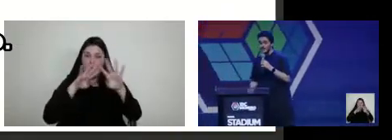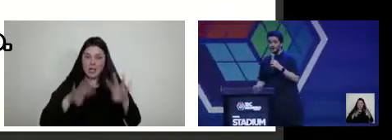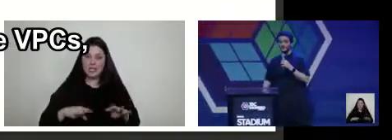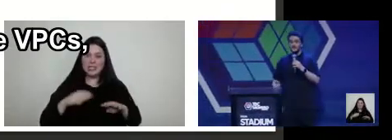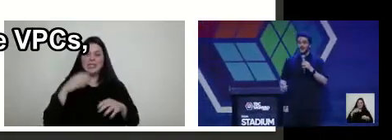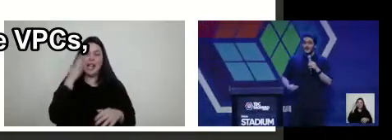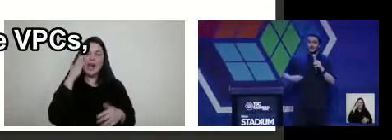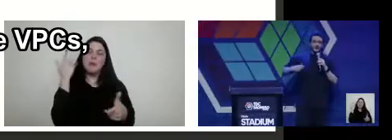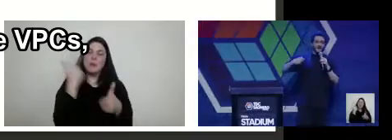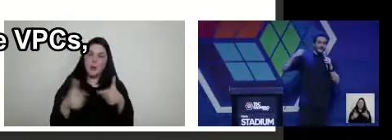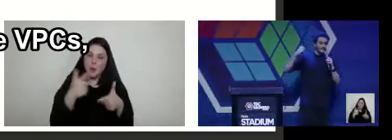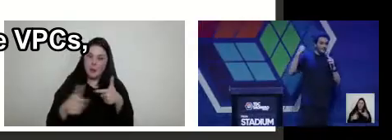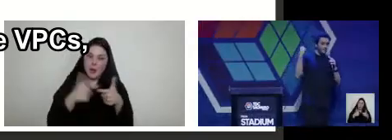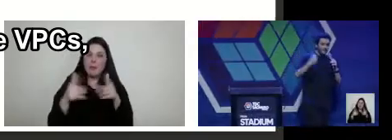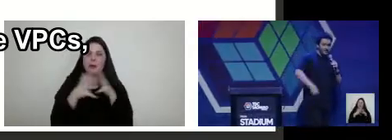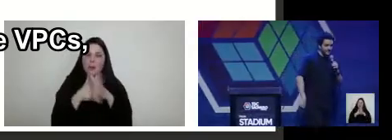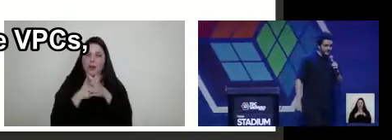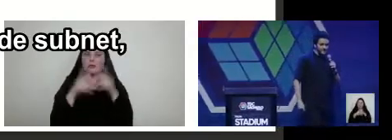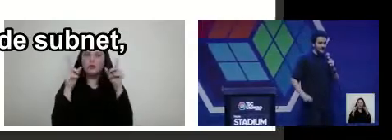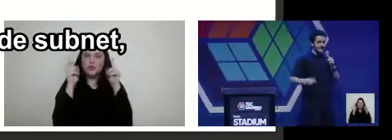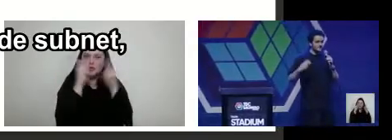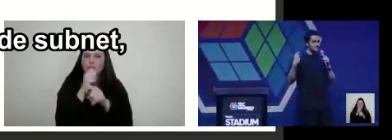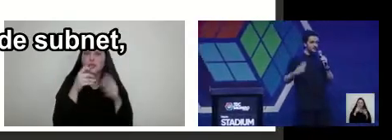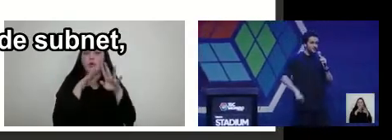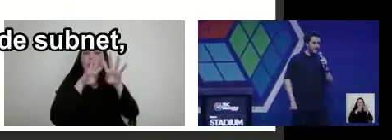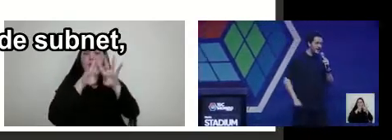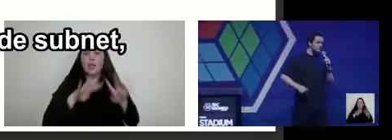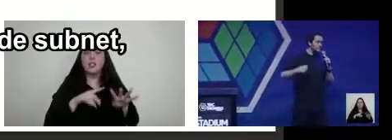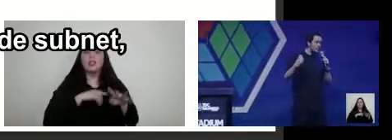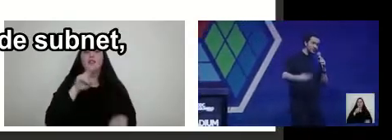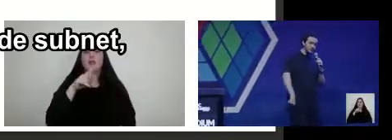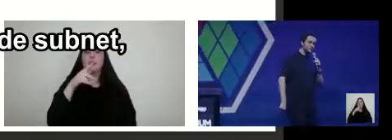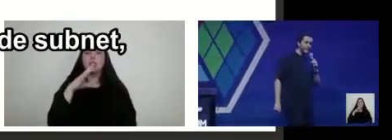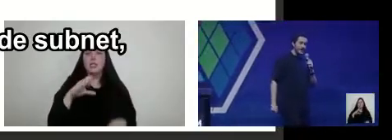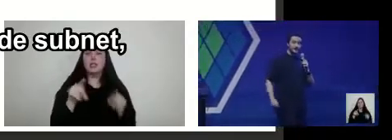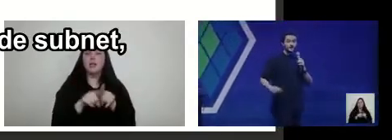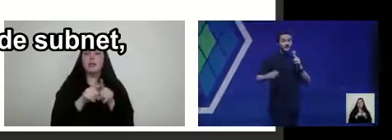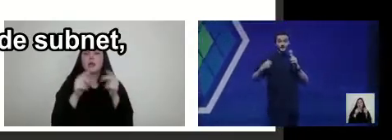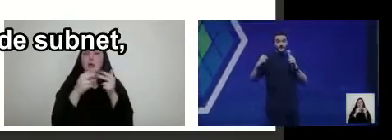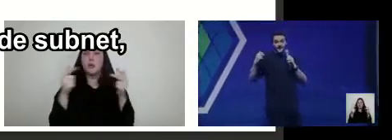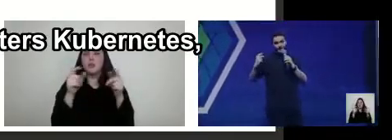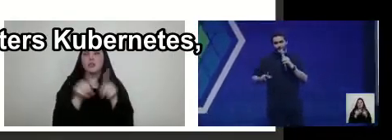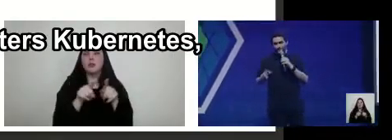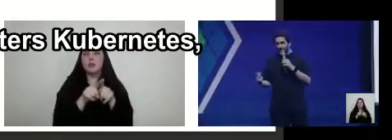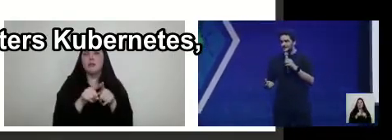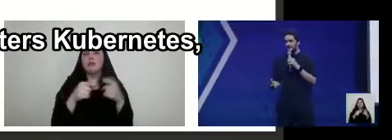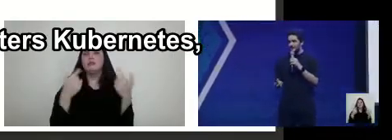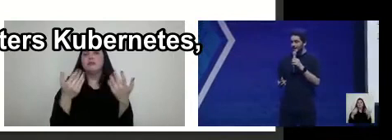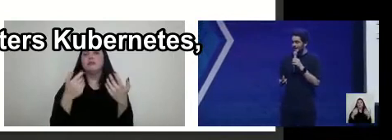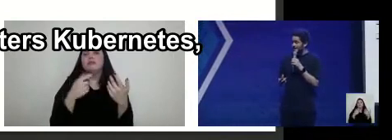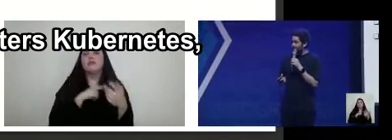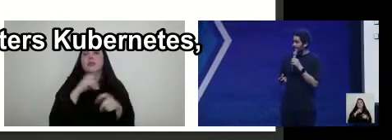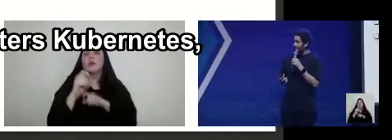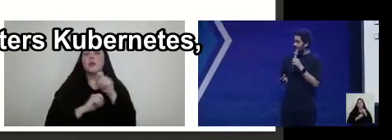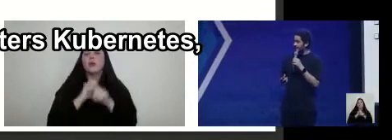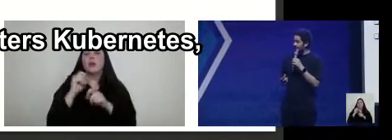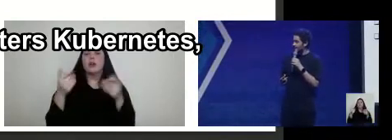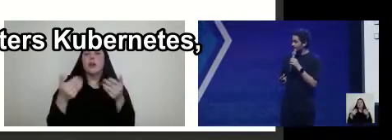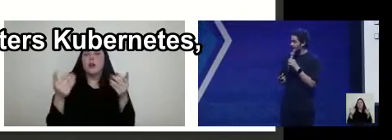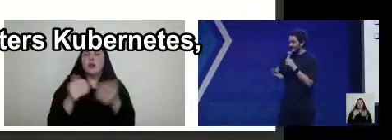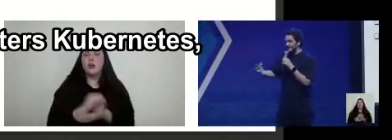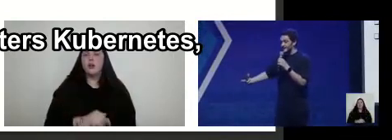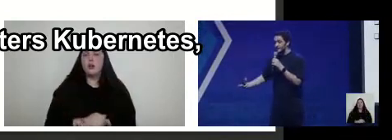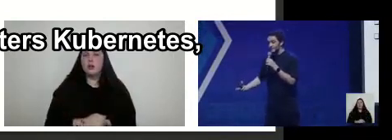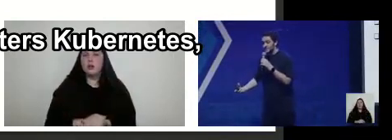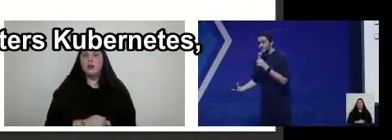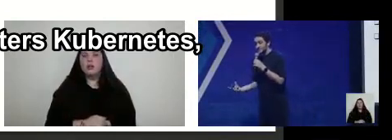complicado. Então você tem 1 milhão de VPCs, 1 milhão de VNets, um monte de subnet, você tem, aí você passa